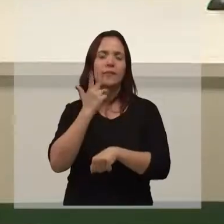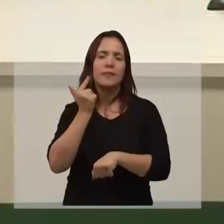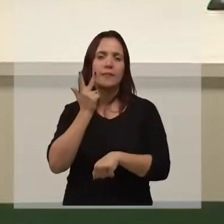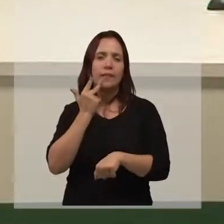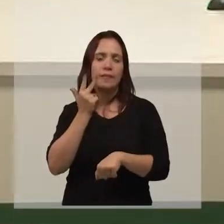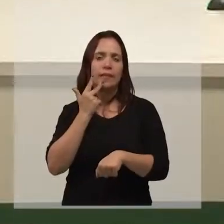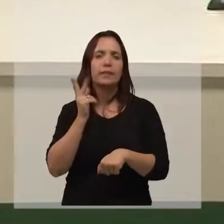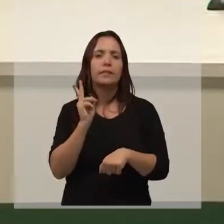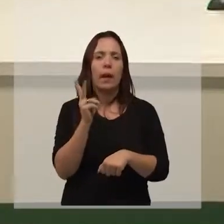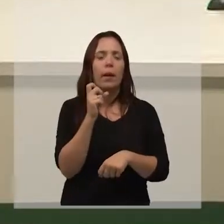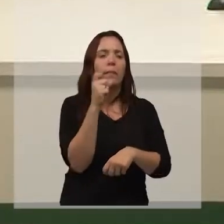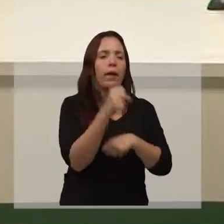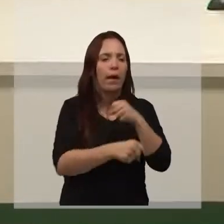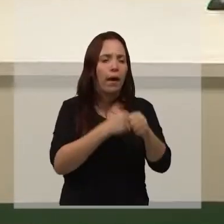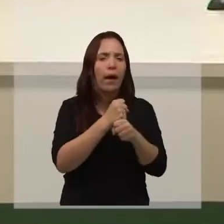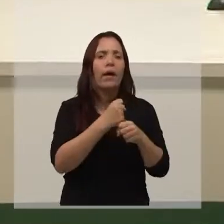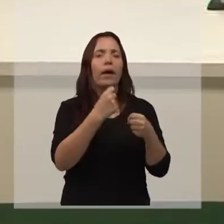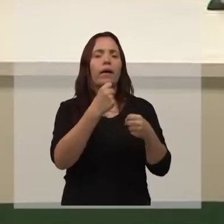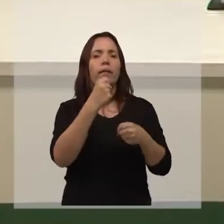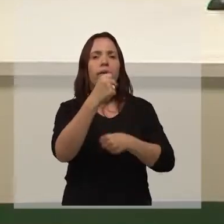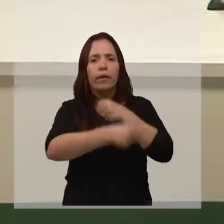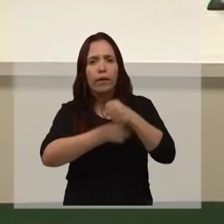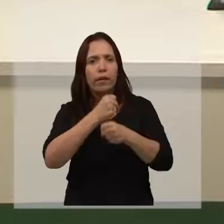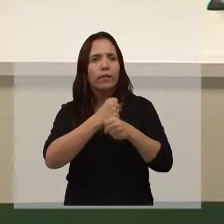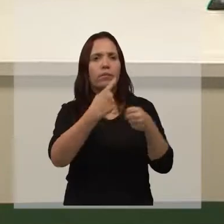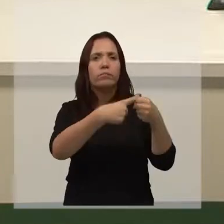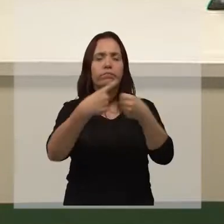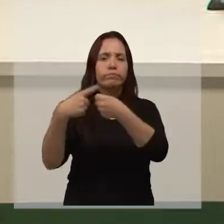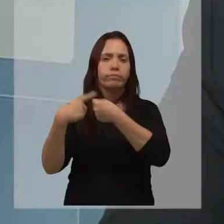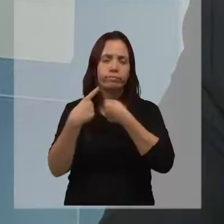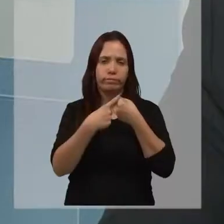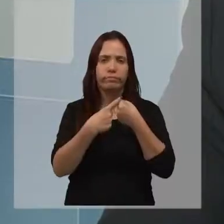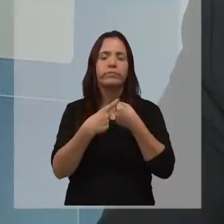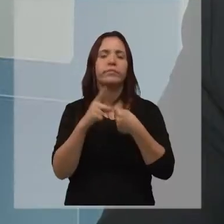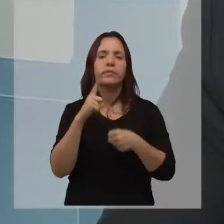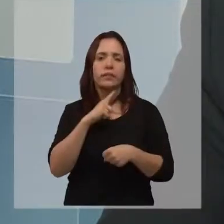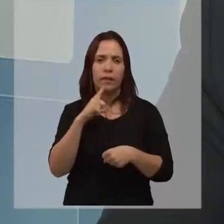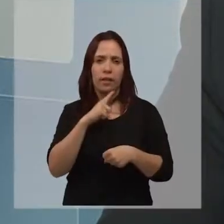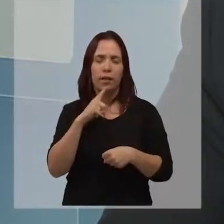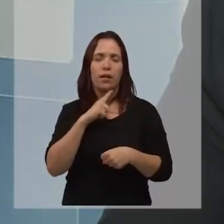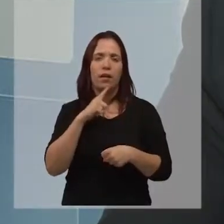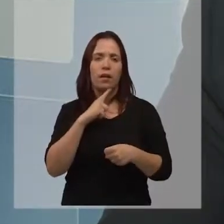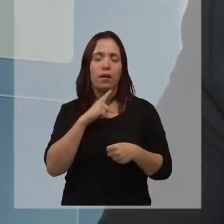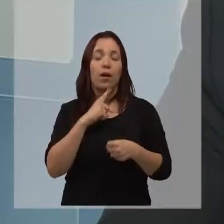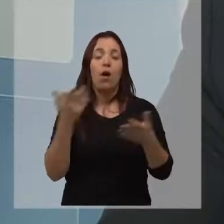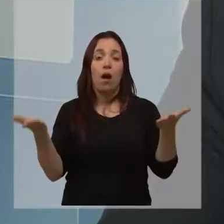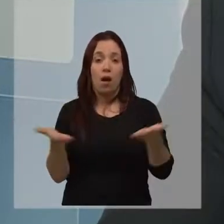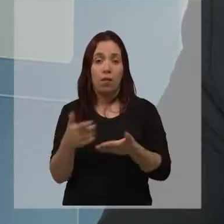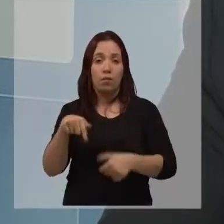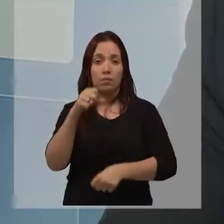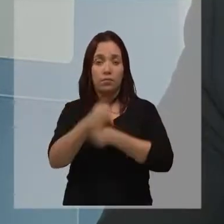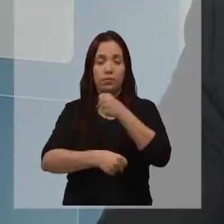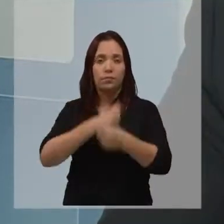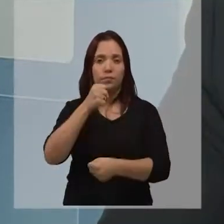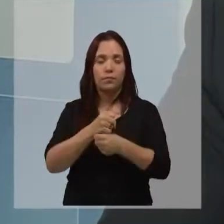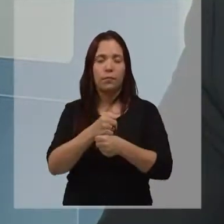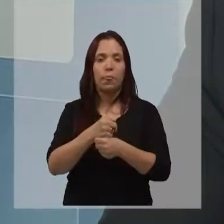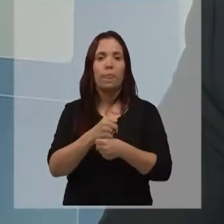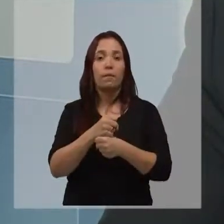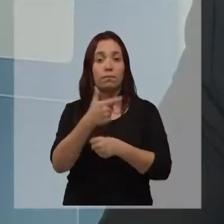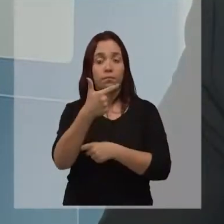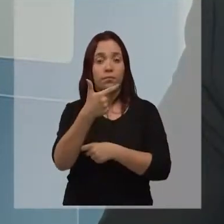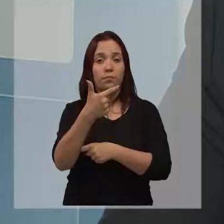aí. uma cidade pequena do estado do Ceará Pronto. fosse apagada do mapa. 5 mil assassinatos no estado de Ceará. Esse ano, eu estou falando